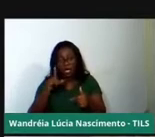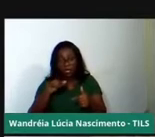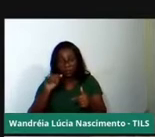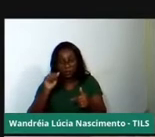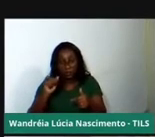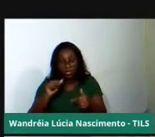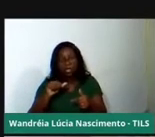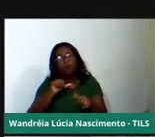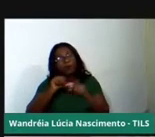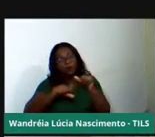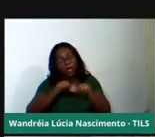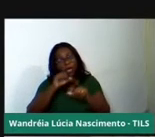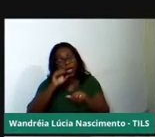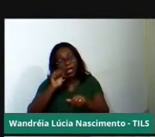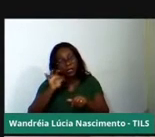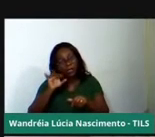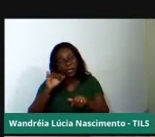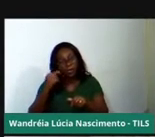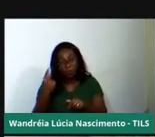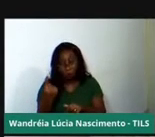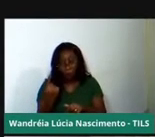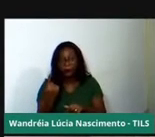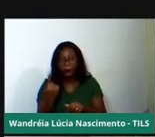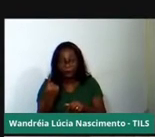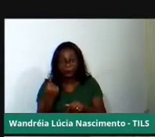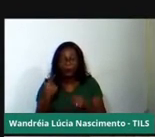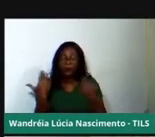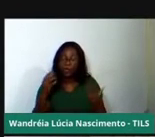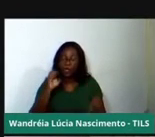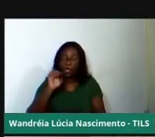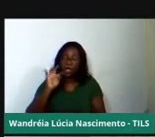que é o ET1, que é a endotelina 1. A endotelina 1